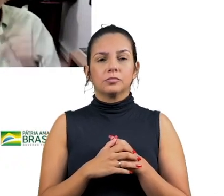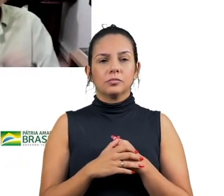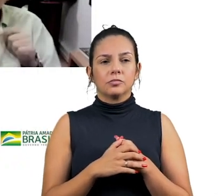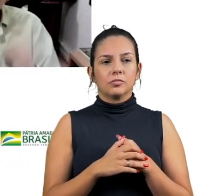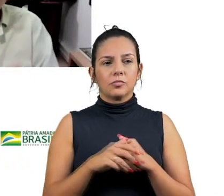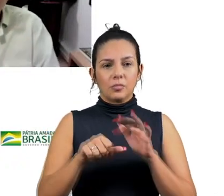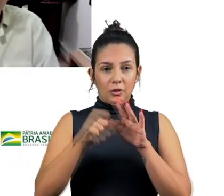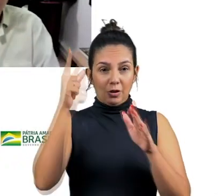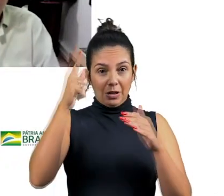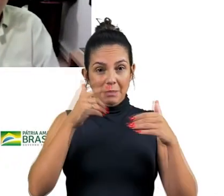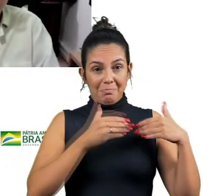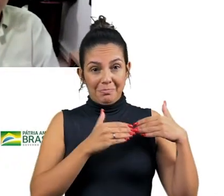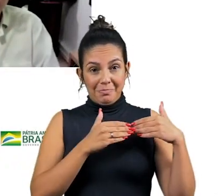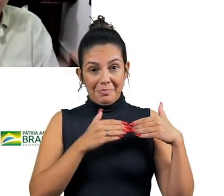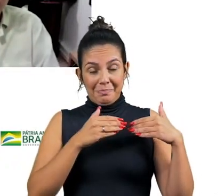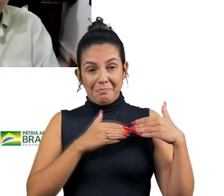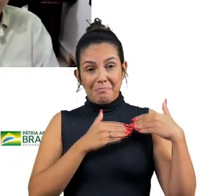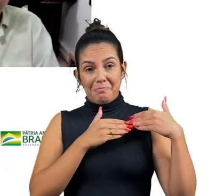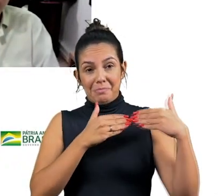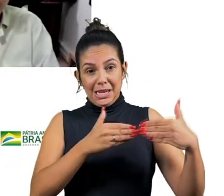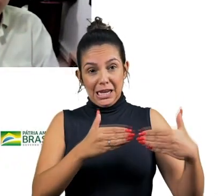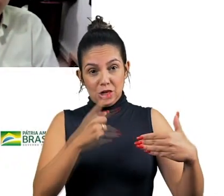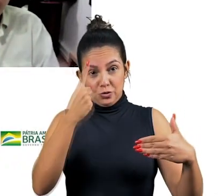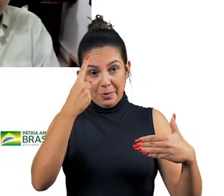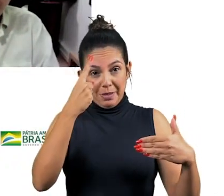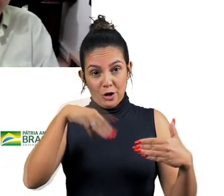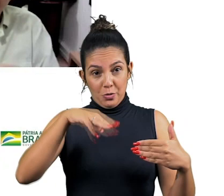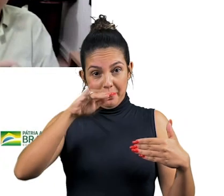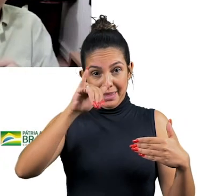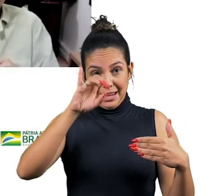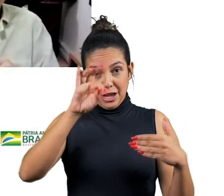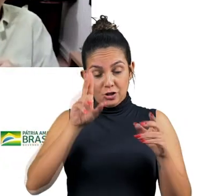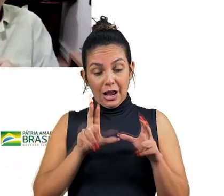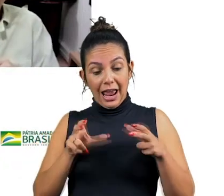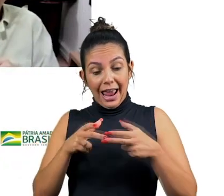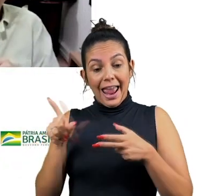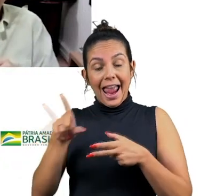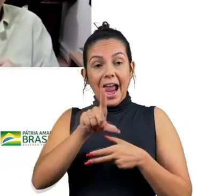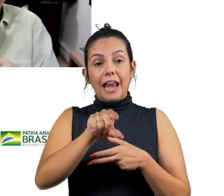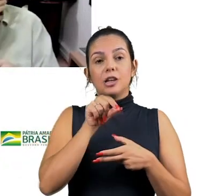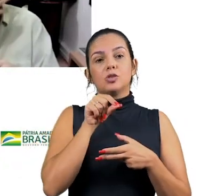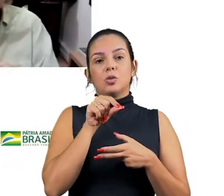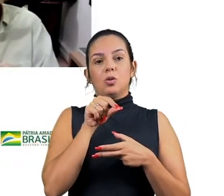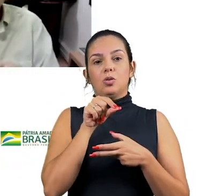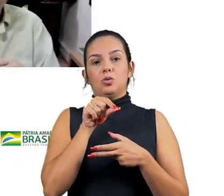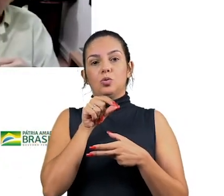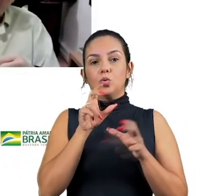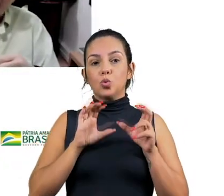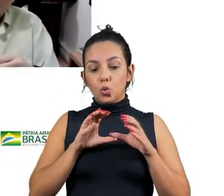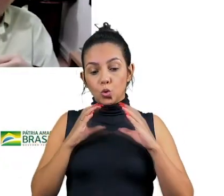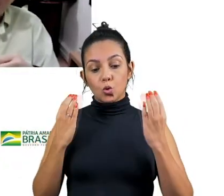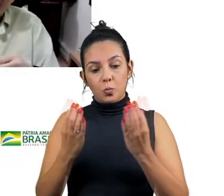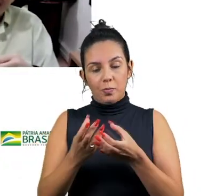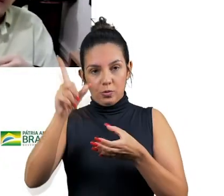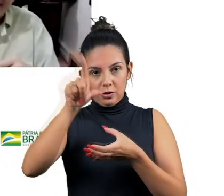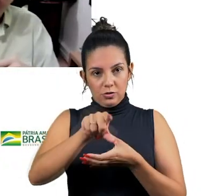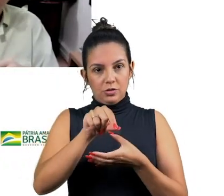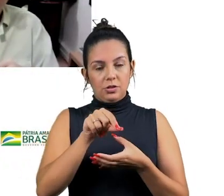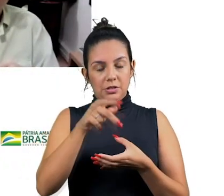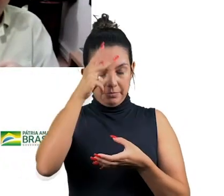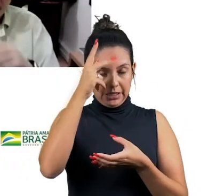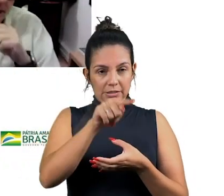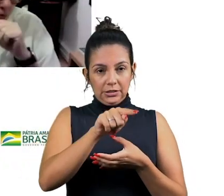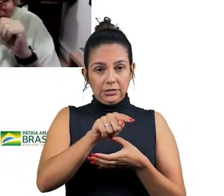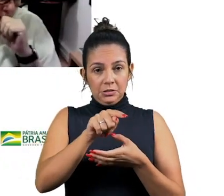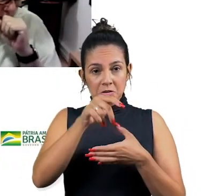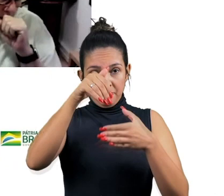o primeiro-ministro é eleito pelo parlamento, né? Mas para ele